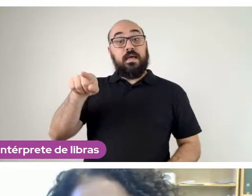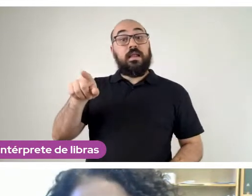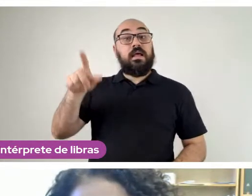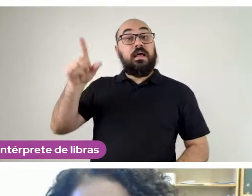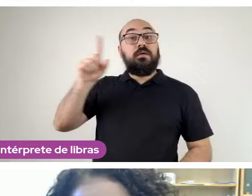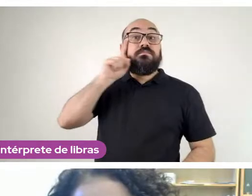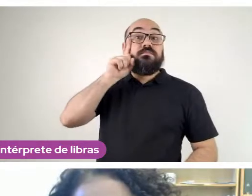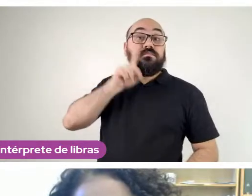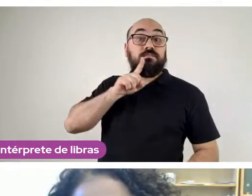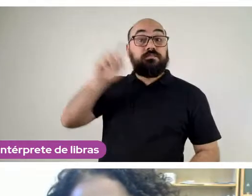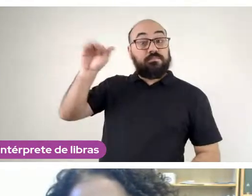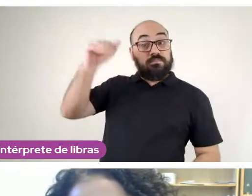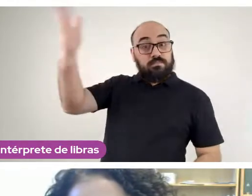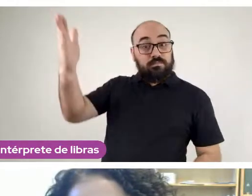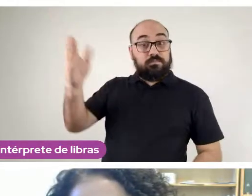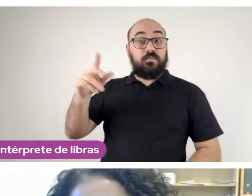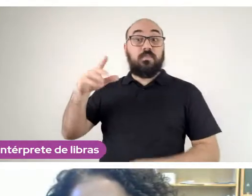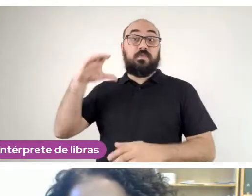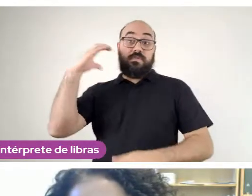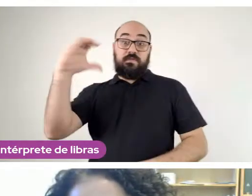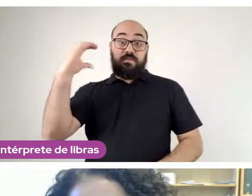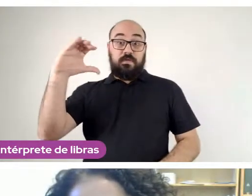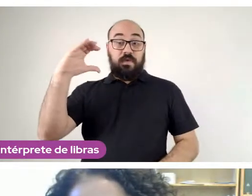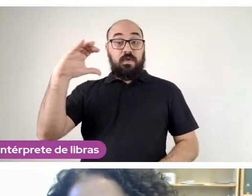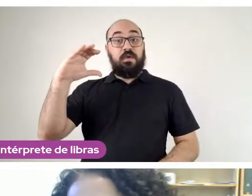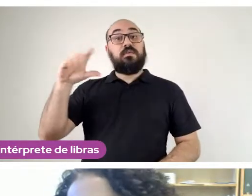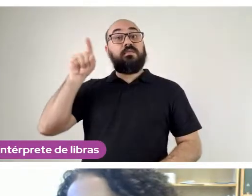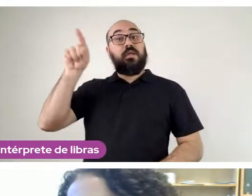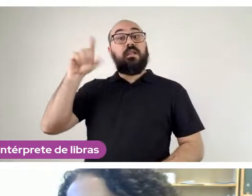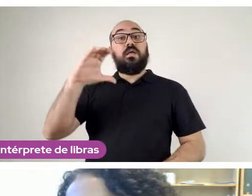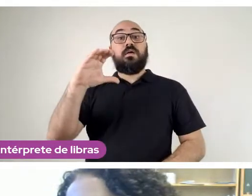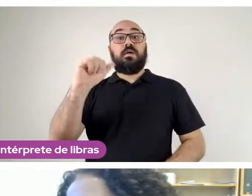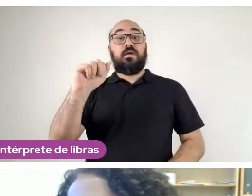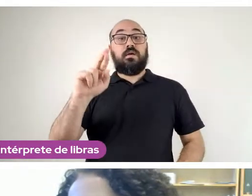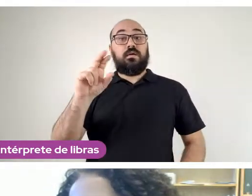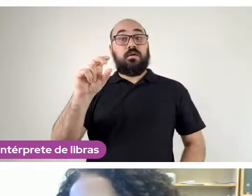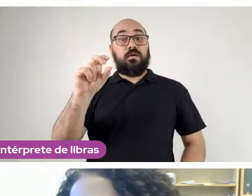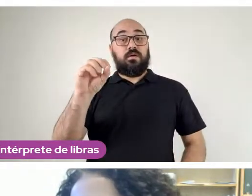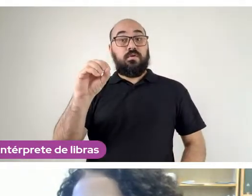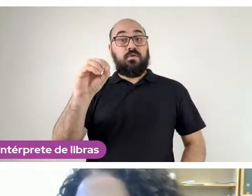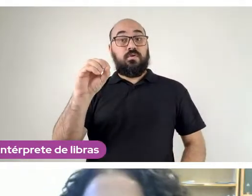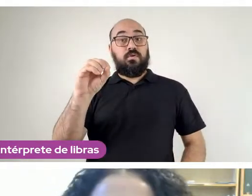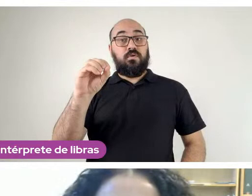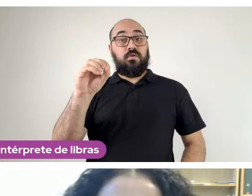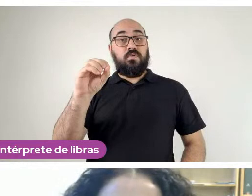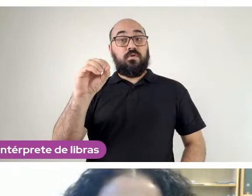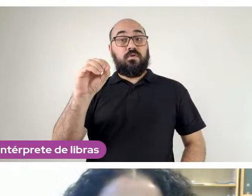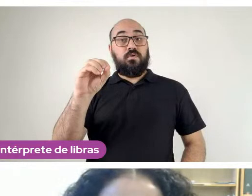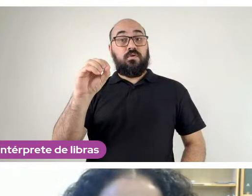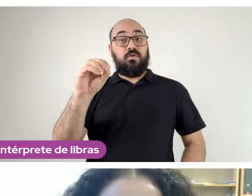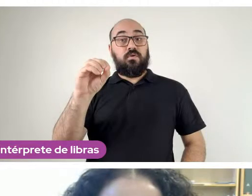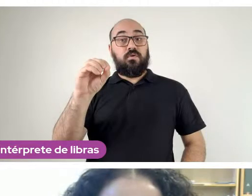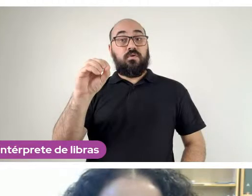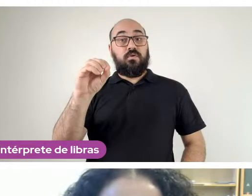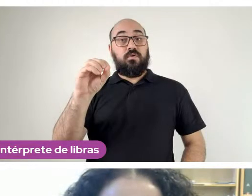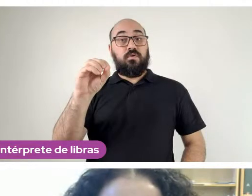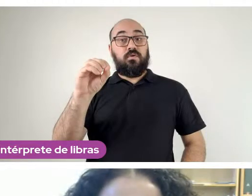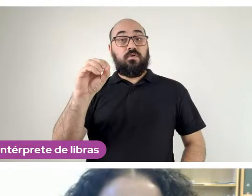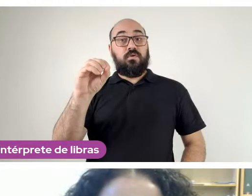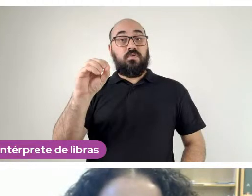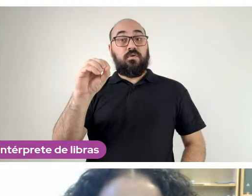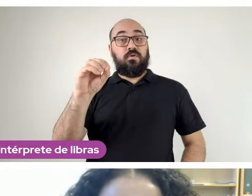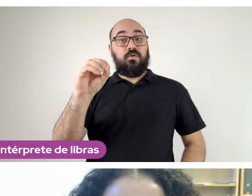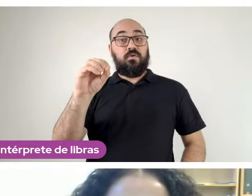for Marine Science, tá? Da Carolina do Norte. E ela vai fazer a sua apresentação sobre os trabalhos